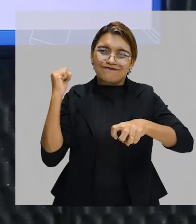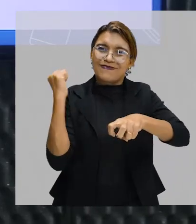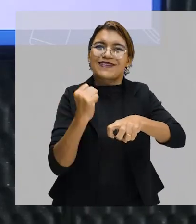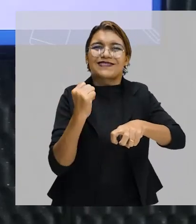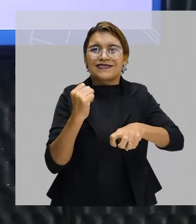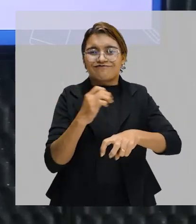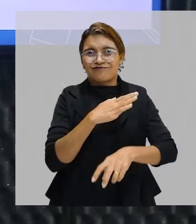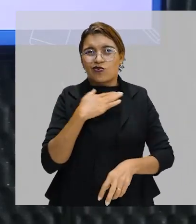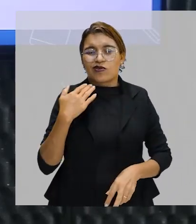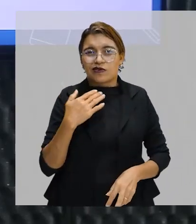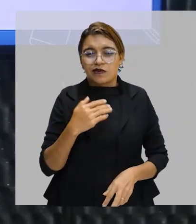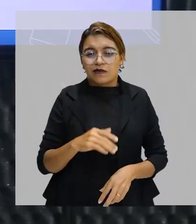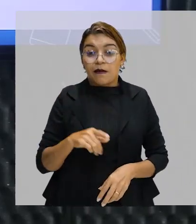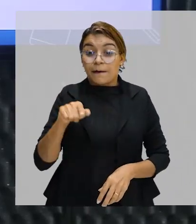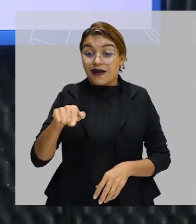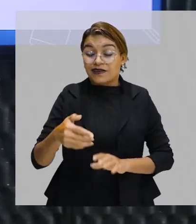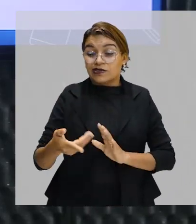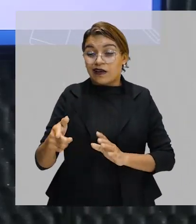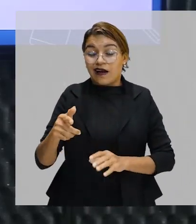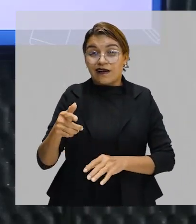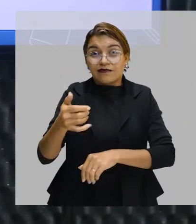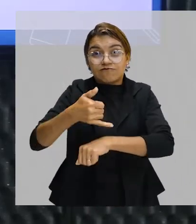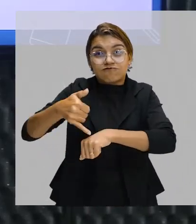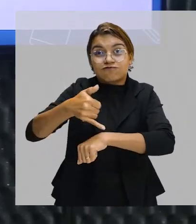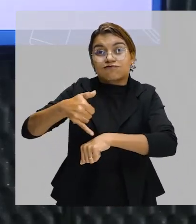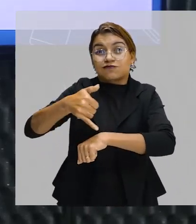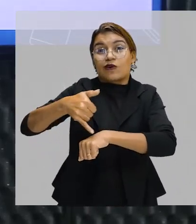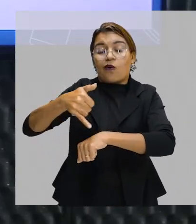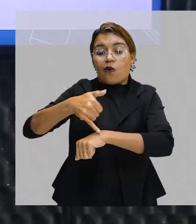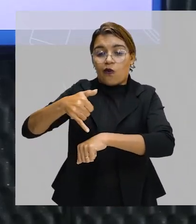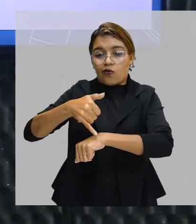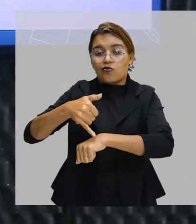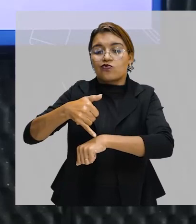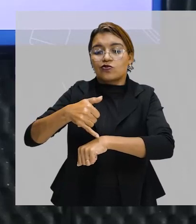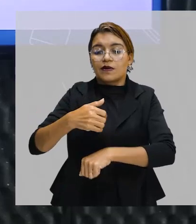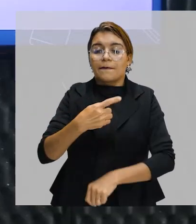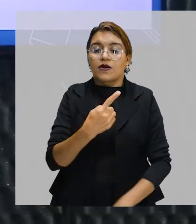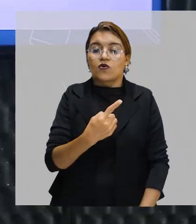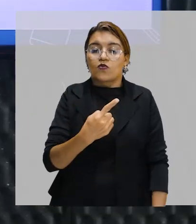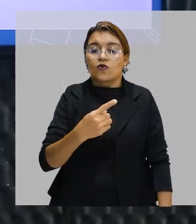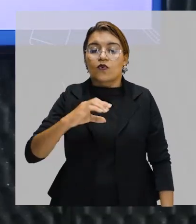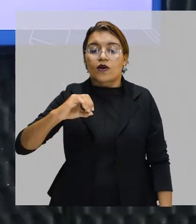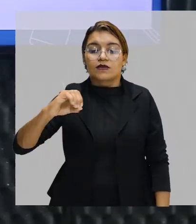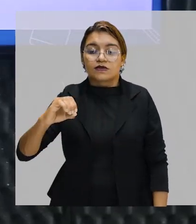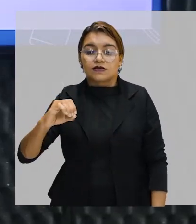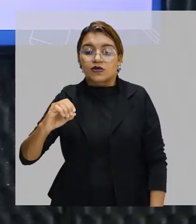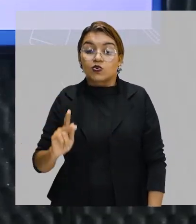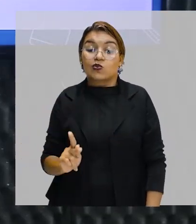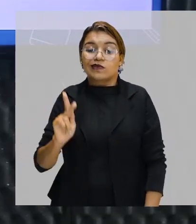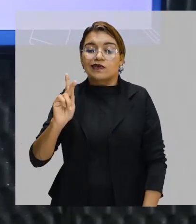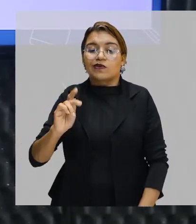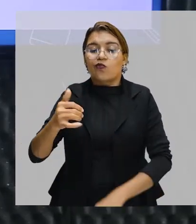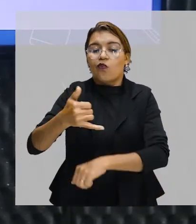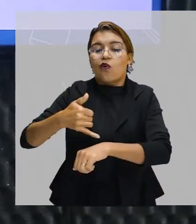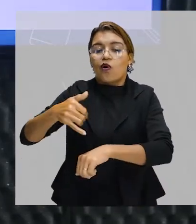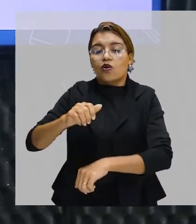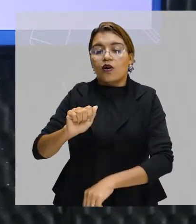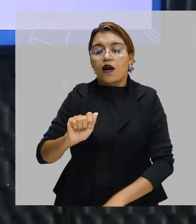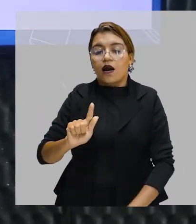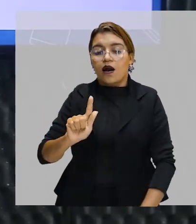1.400 quilos de óleo de almíscar, uma secreção de cor marrom e de odor pungente,